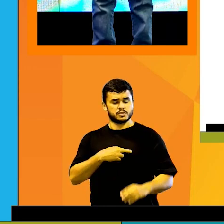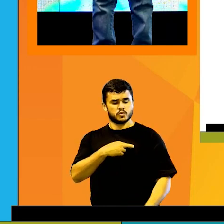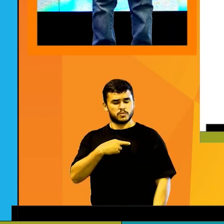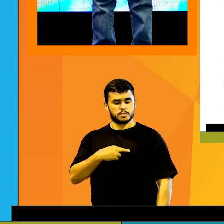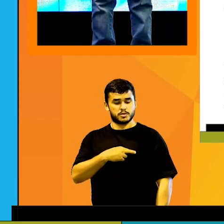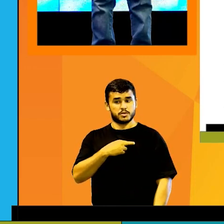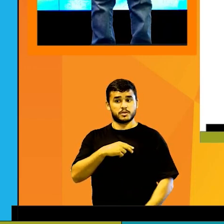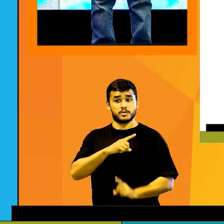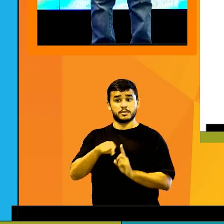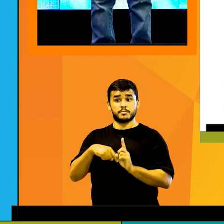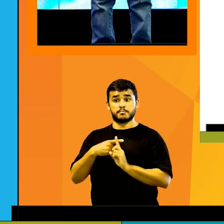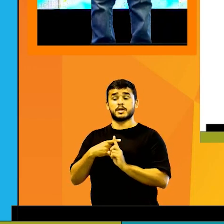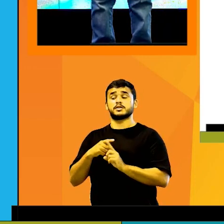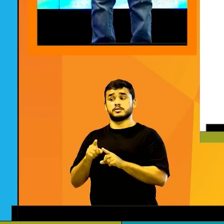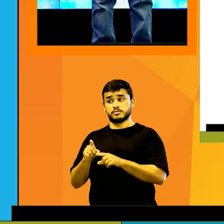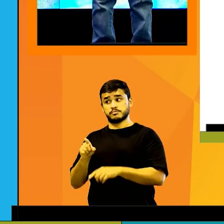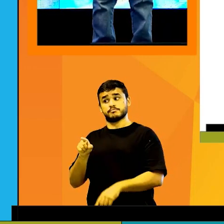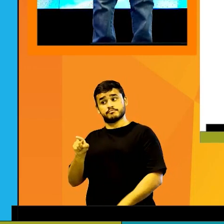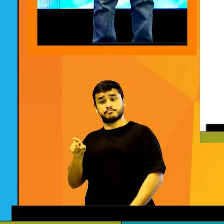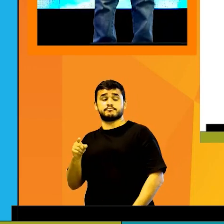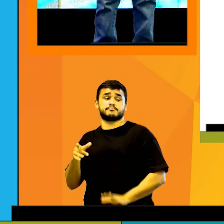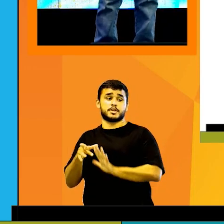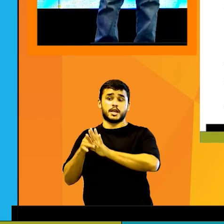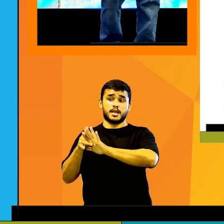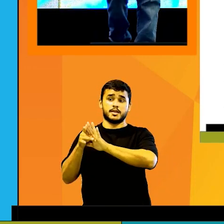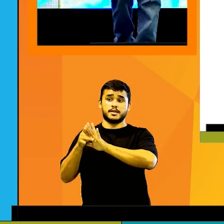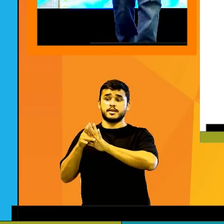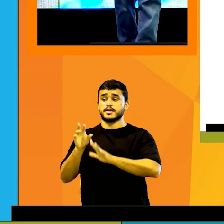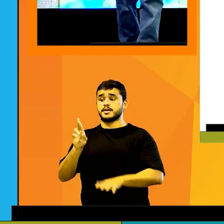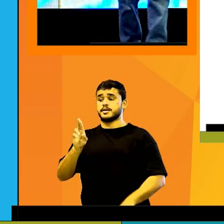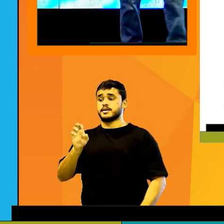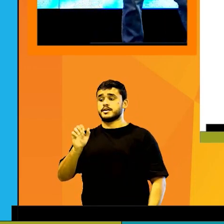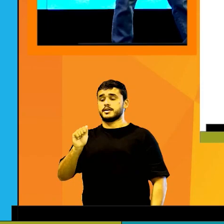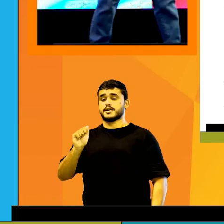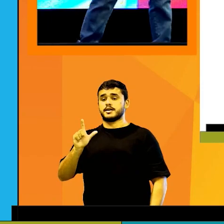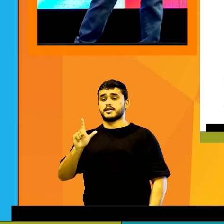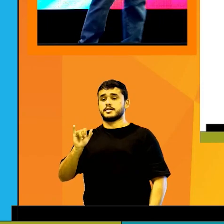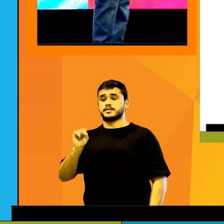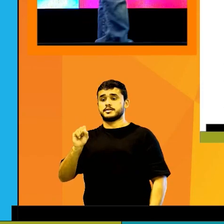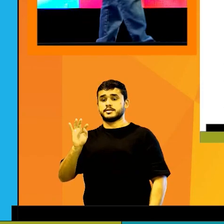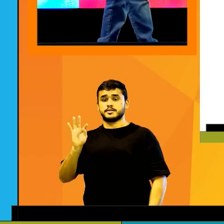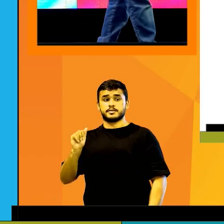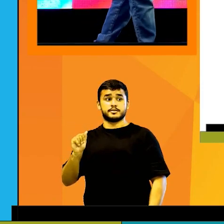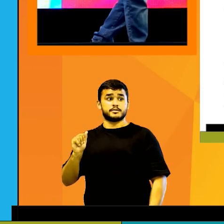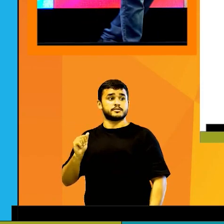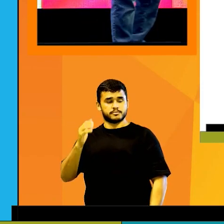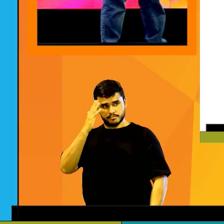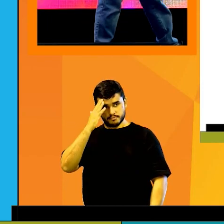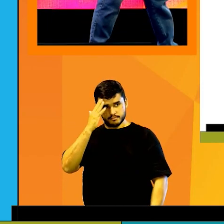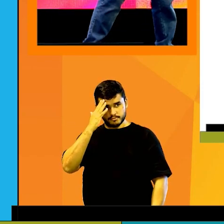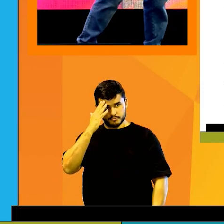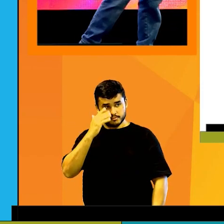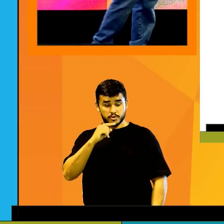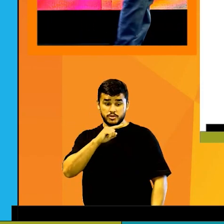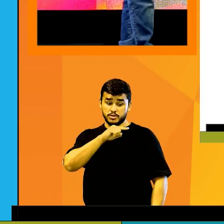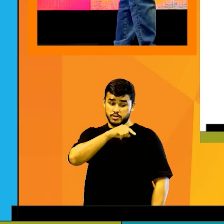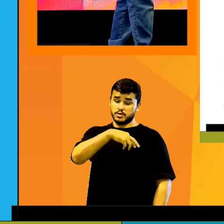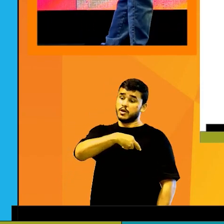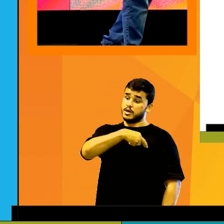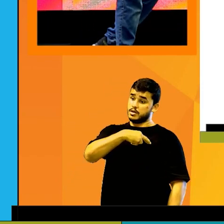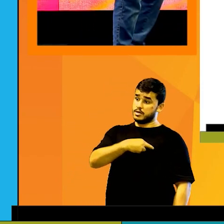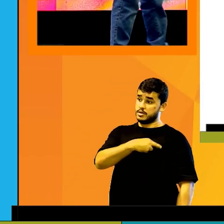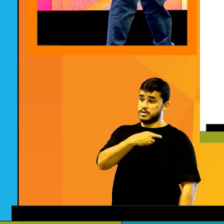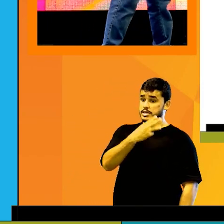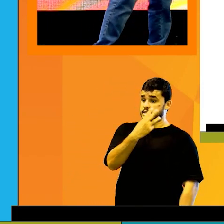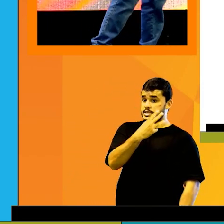Mas também foi pré-realista. Anote para você não esquecer. Castro Alves foi da terceira e última geração